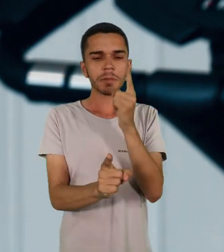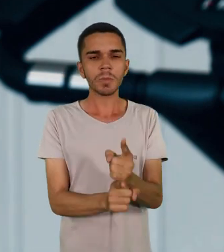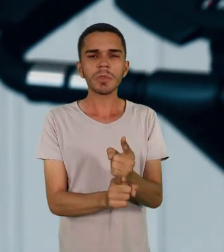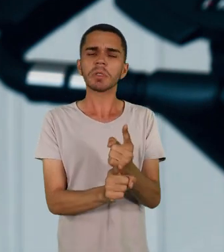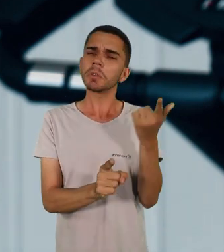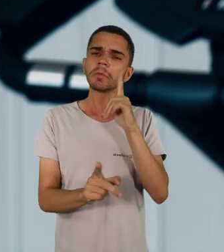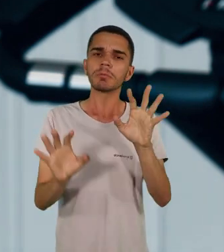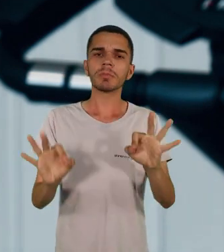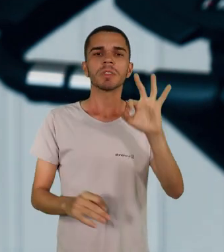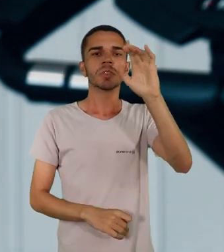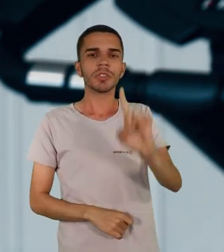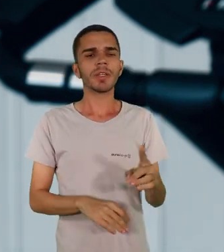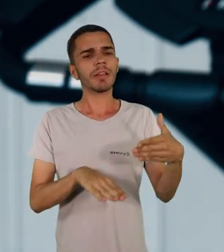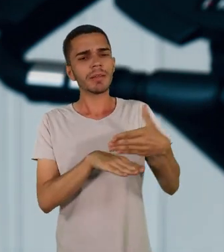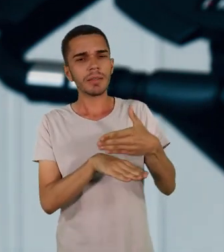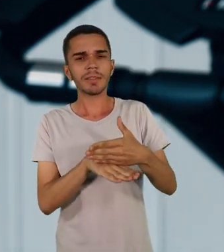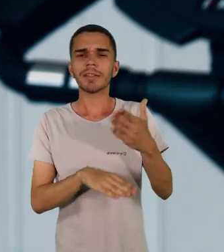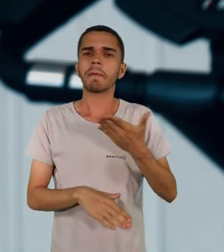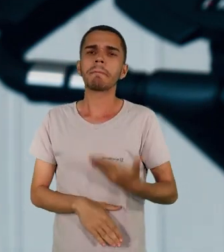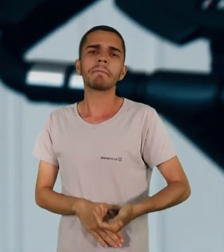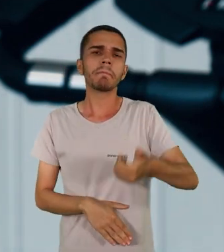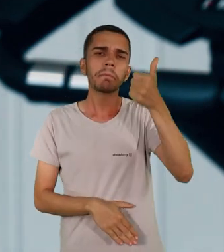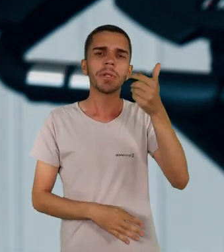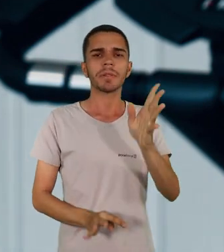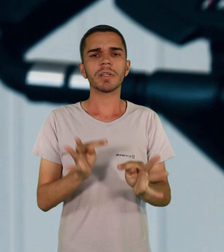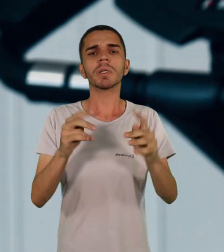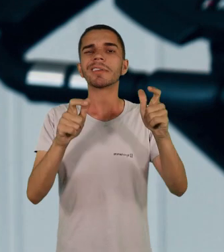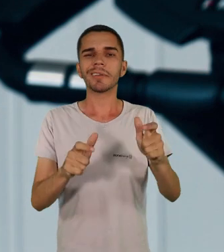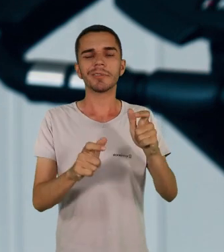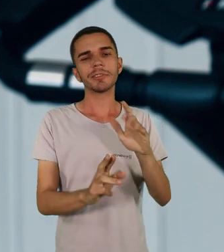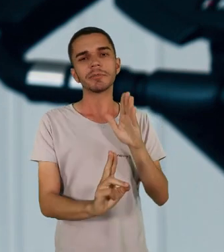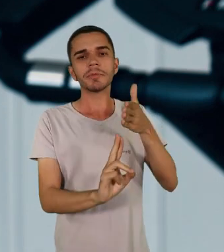ser diagnosticados e, enfim, tenham direito e acesso ao melhor tratamento que